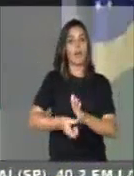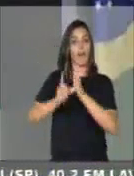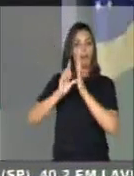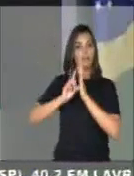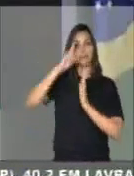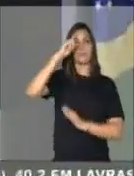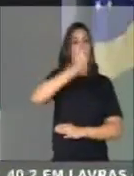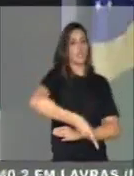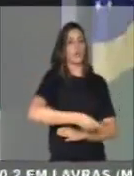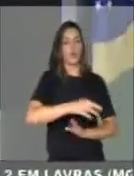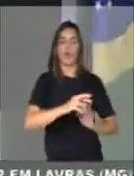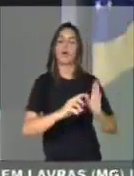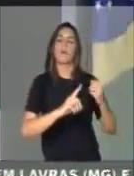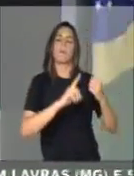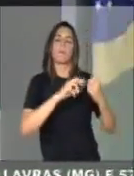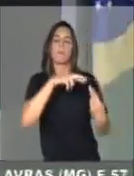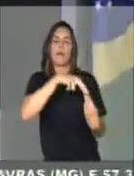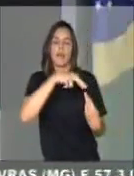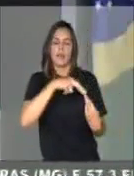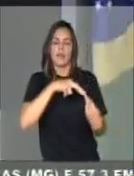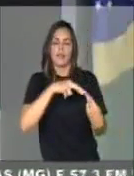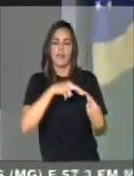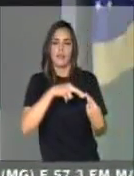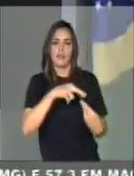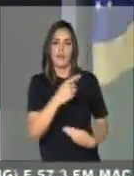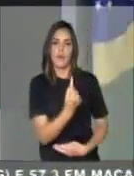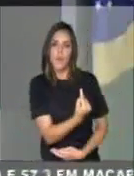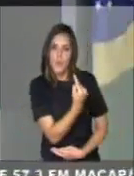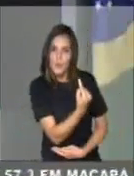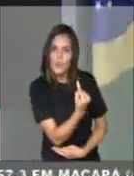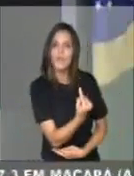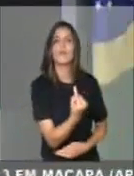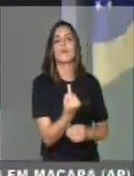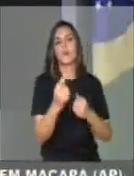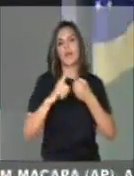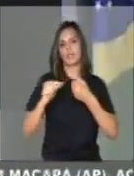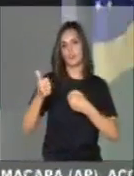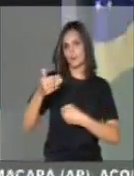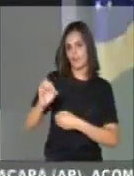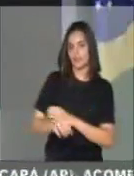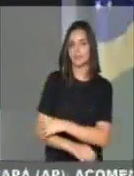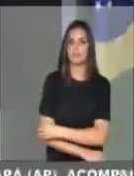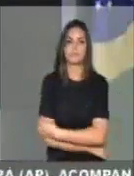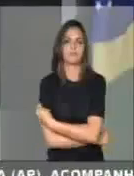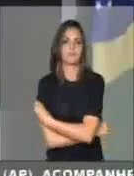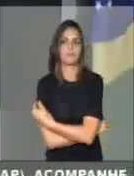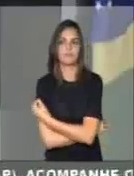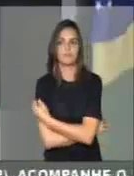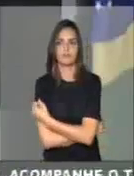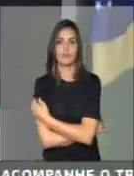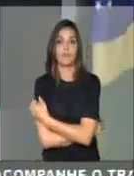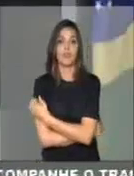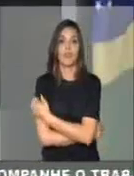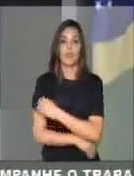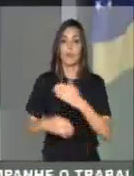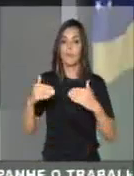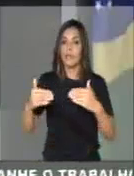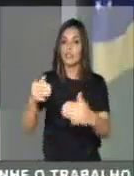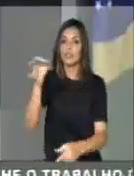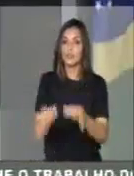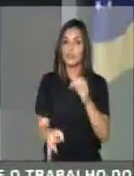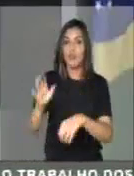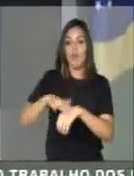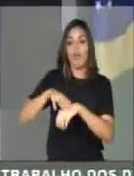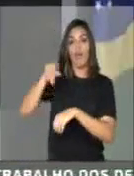anteriormente determinado nos termos do parágrafo único do referido artigo 10. O Ministério da Justiça é incumbido de transmitir